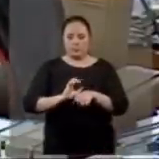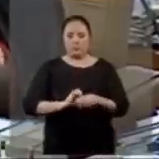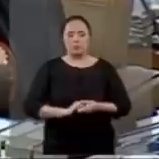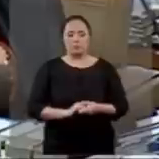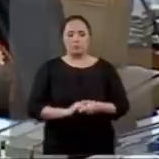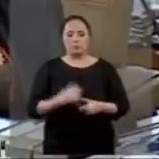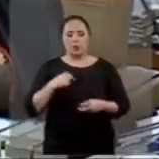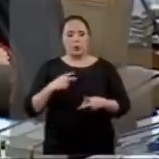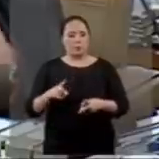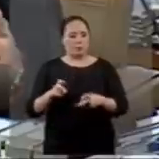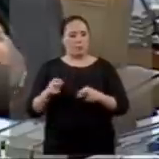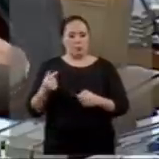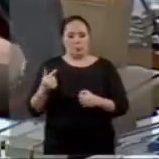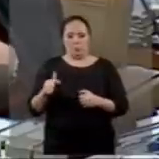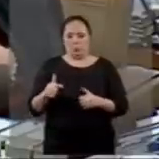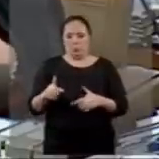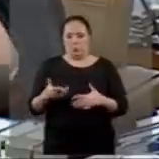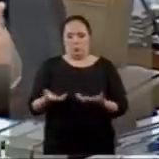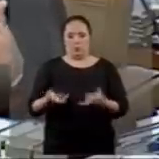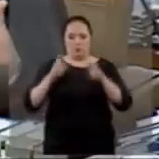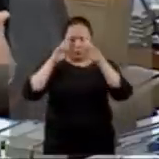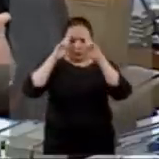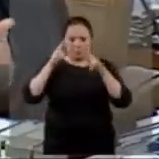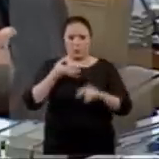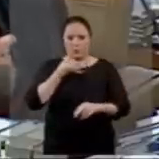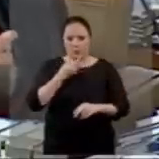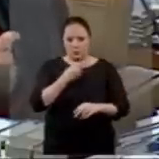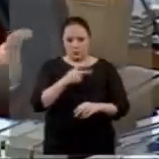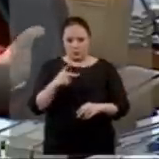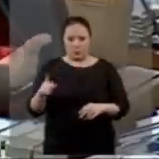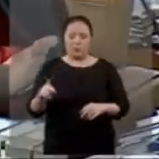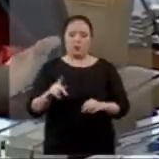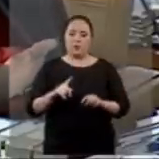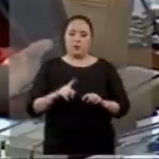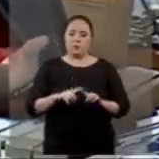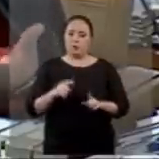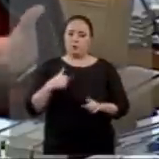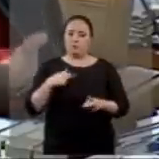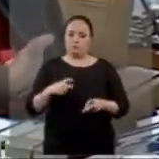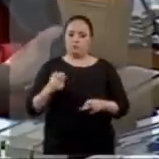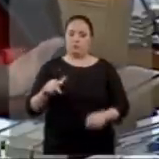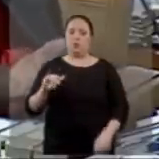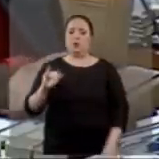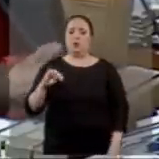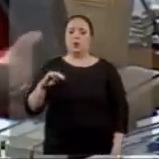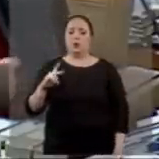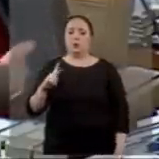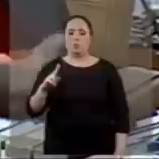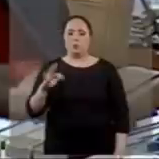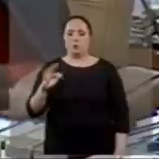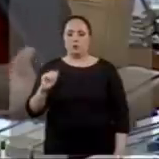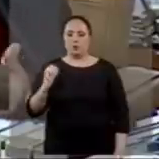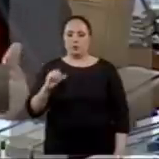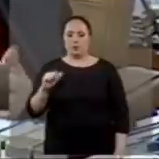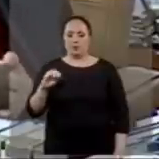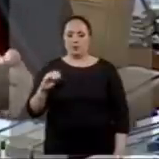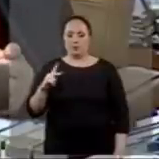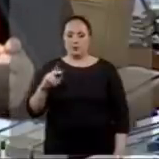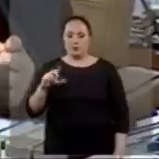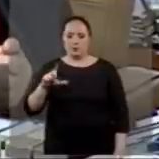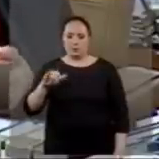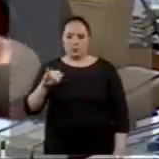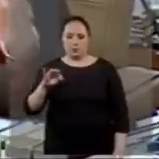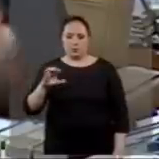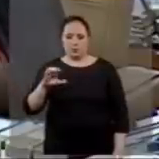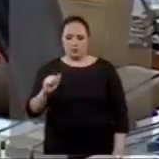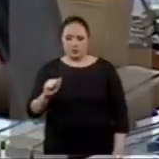não havia, né, com todo o respeito, uma imputação de sanção política, né, sanção política vedada pela